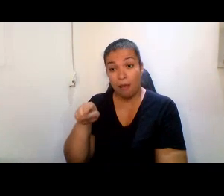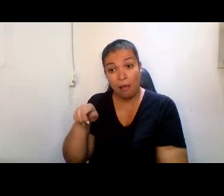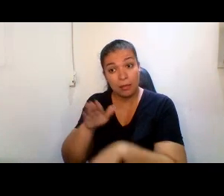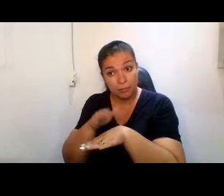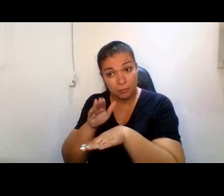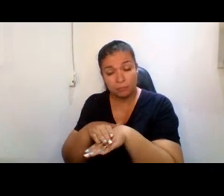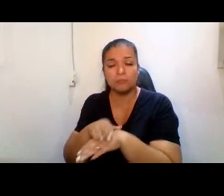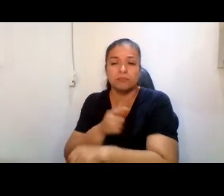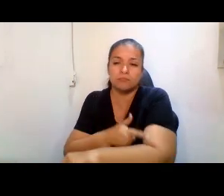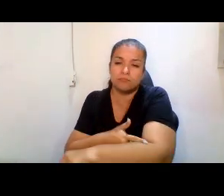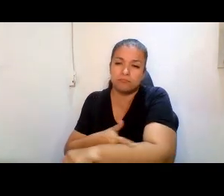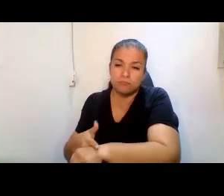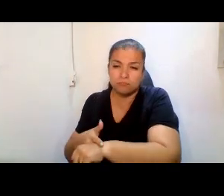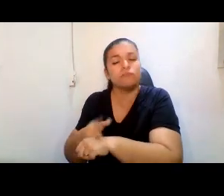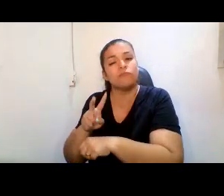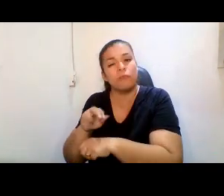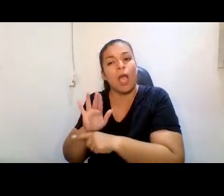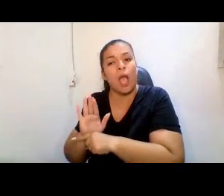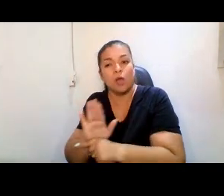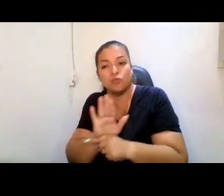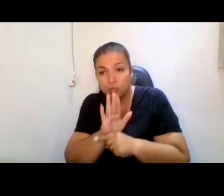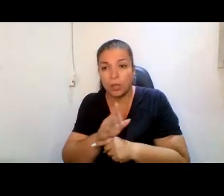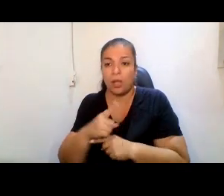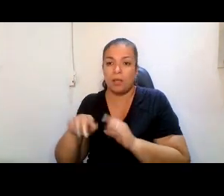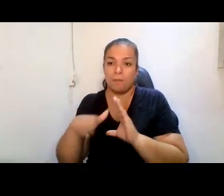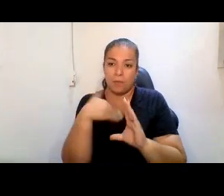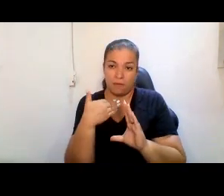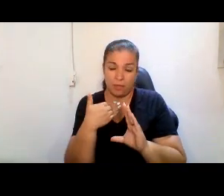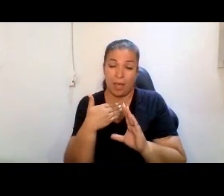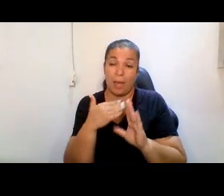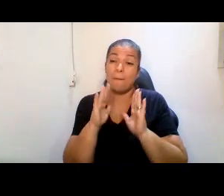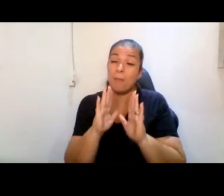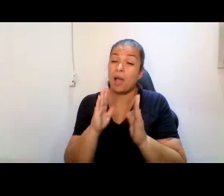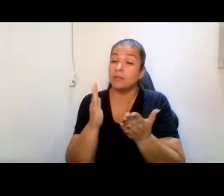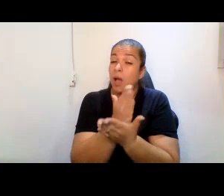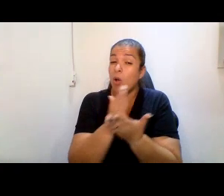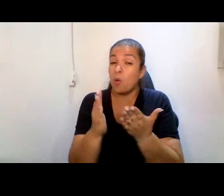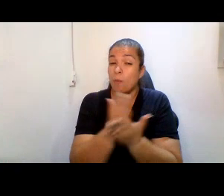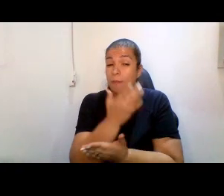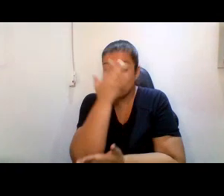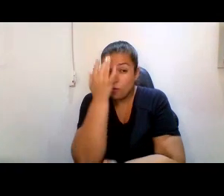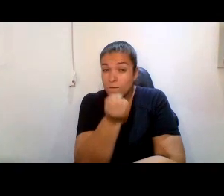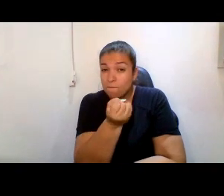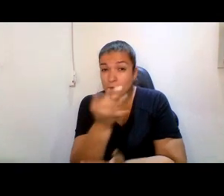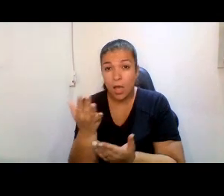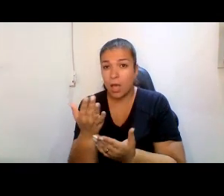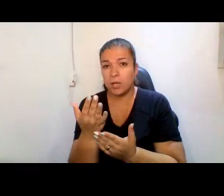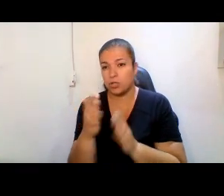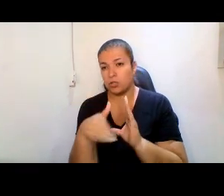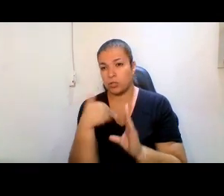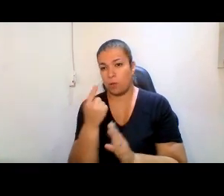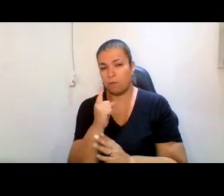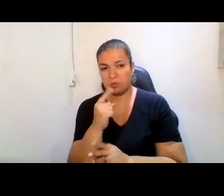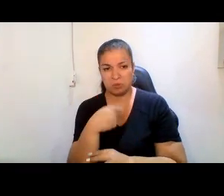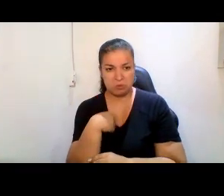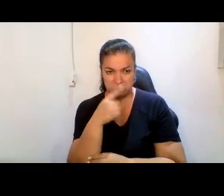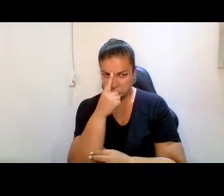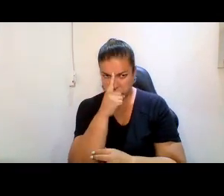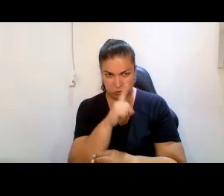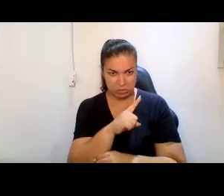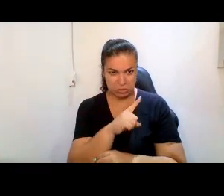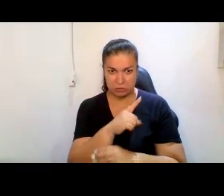todos e ia nos enviar. Mas parece que tem muita gente que ainda não enviou. Eu não sei se vocês enviaram diretamente